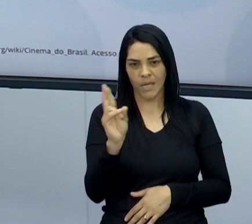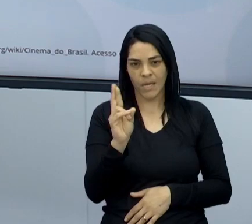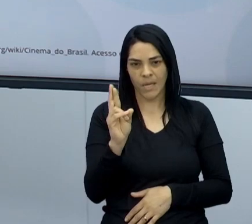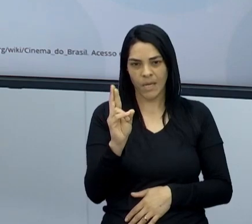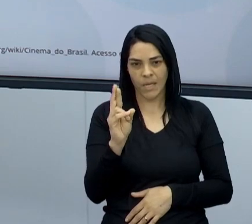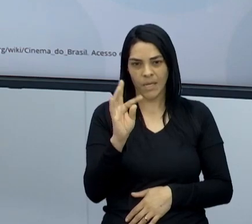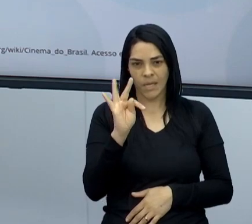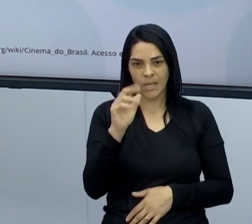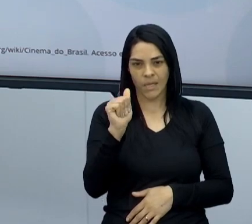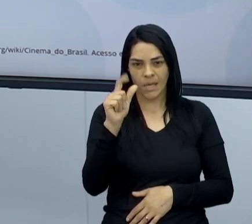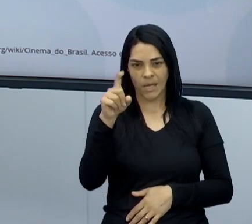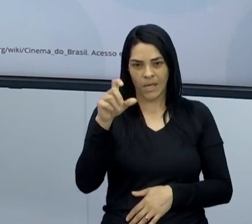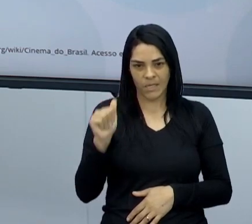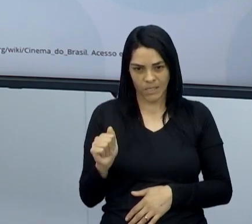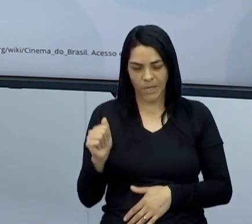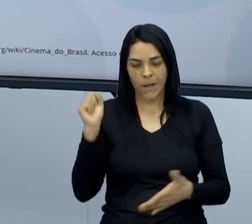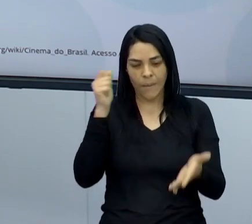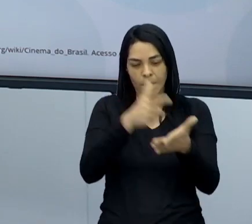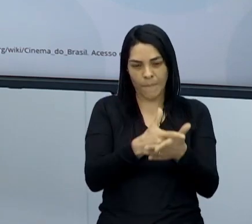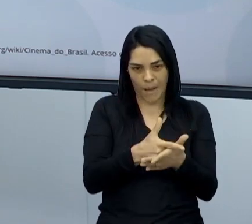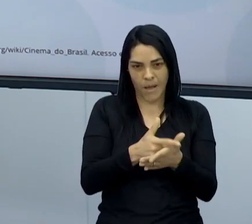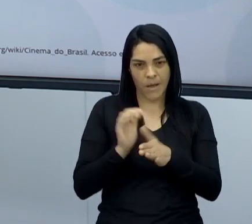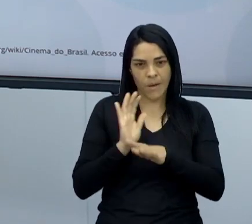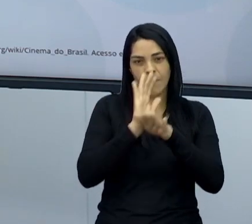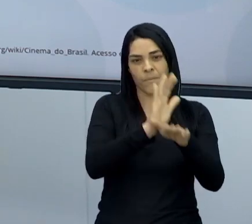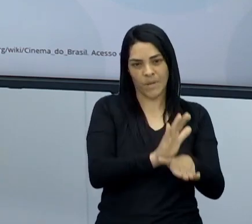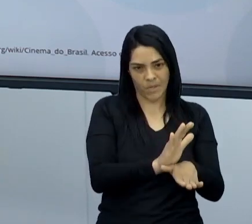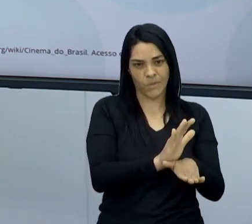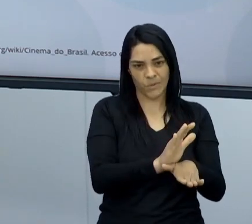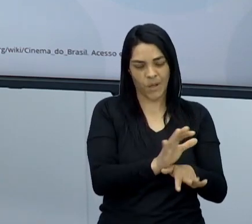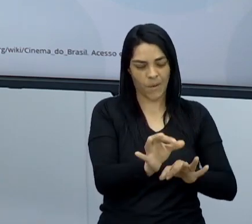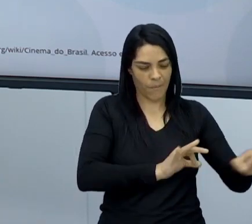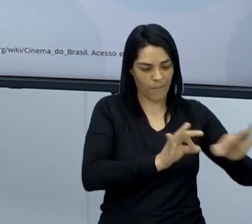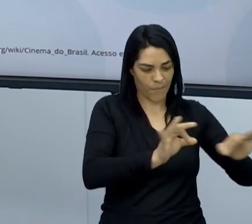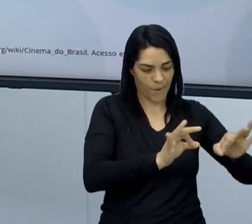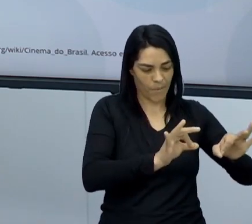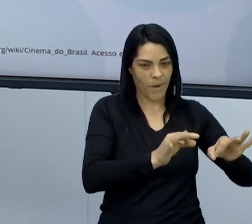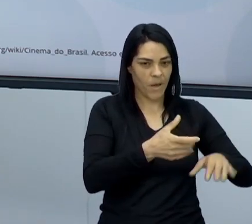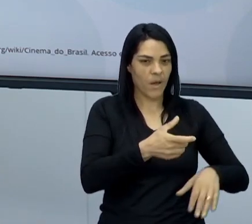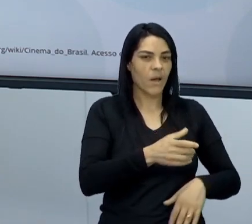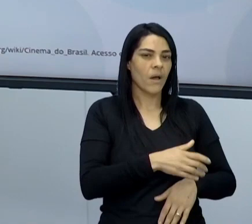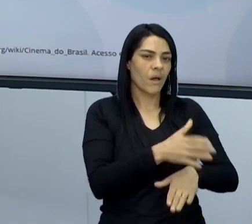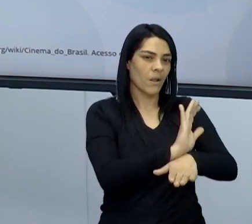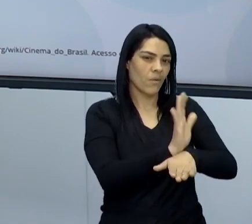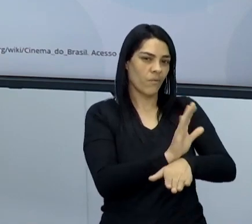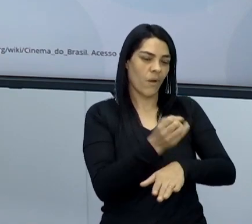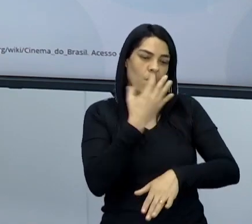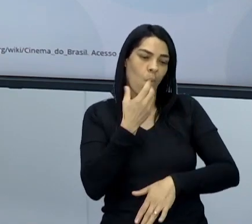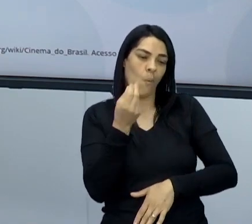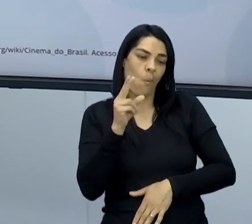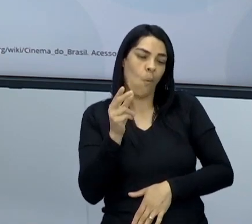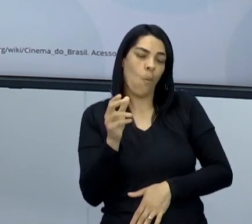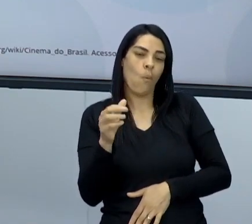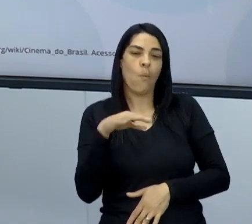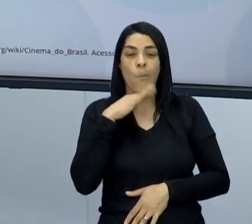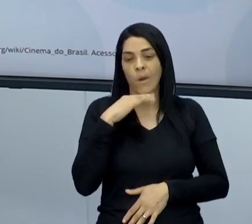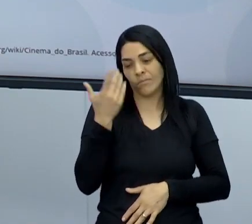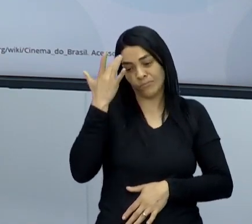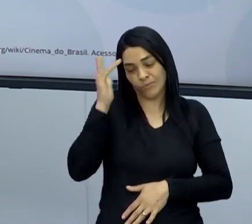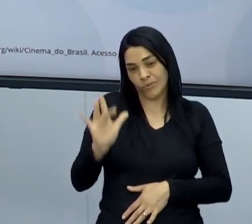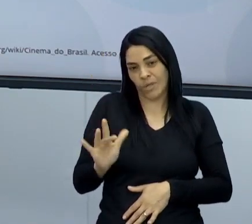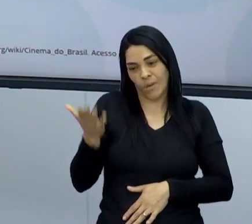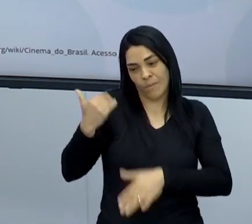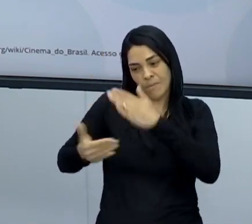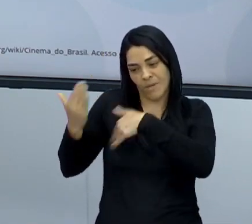taxa que você paga para poder ajudar a financiar o cinema brasileiro. Isso é bom ou é ruim? Não sei, é o que acontecia. Aí tem um